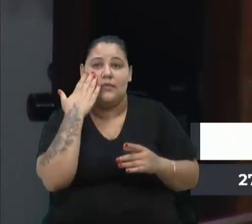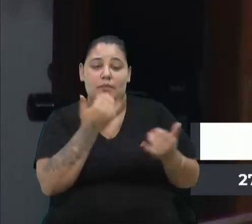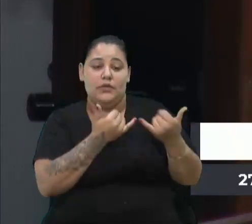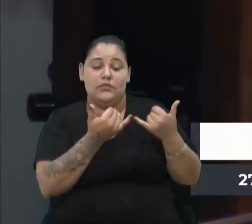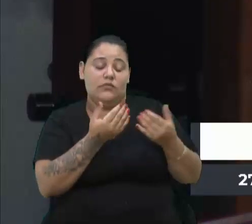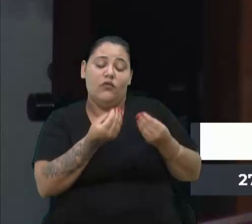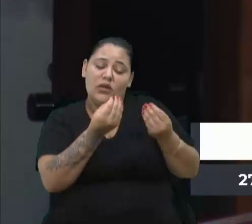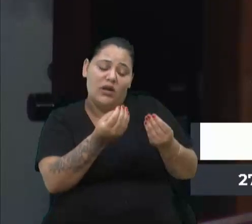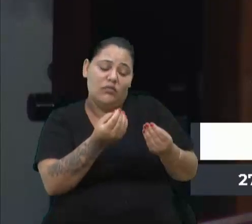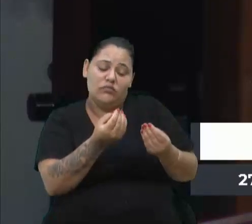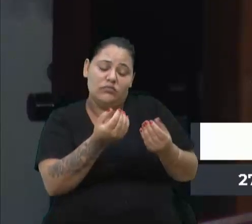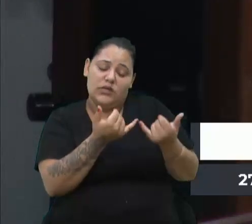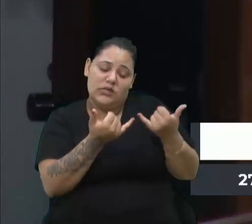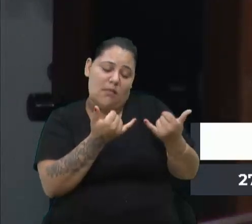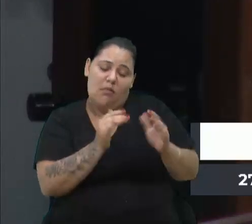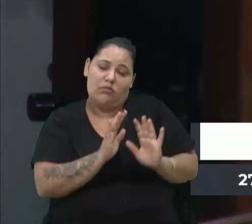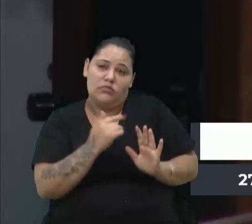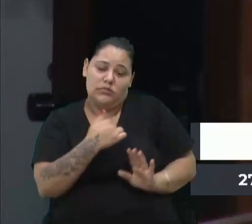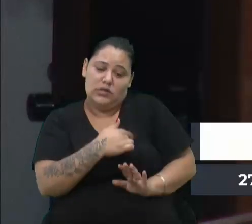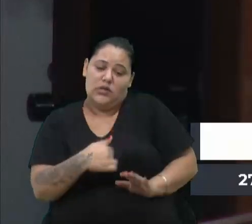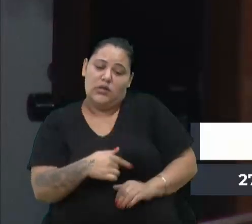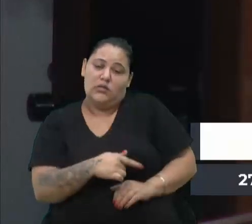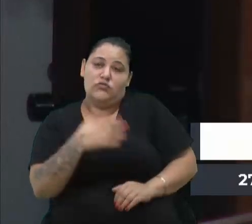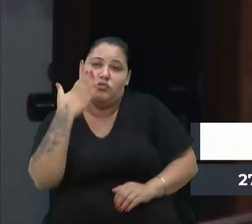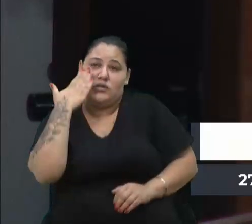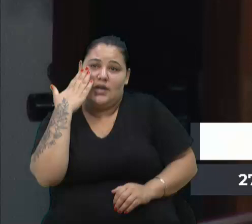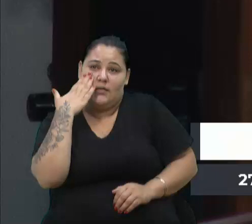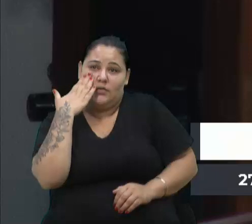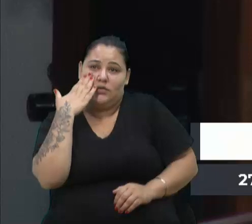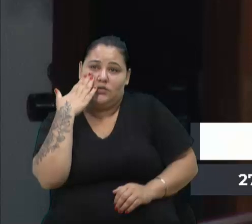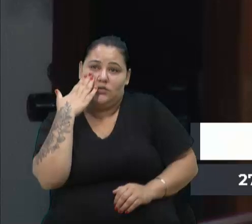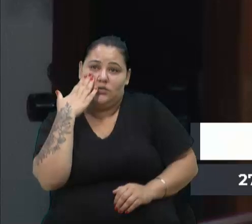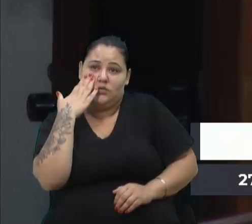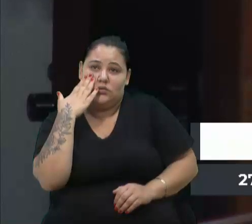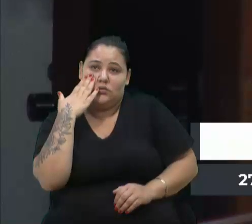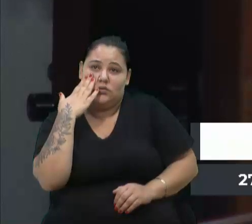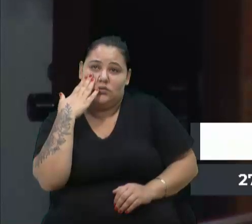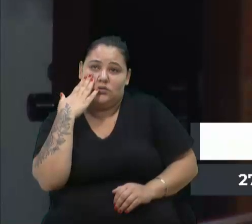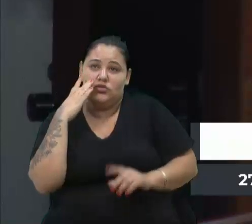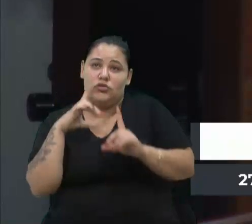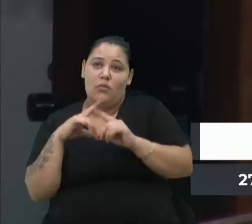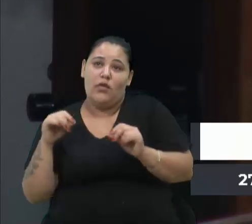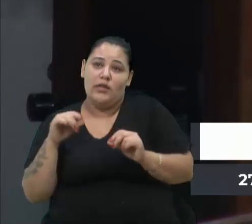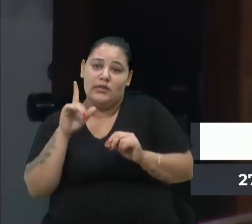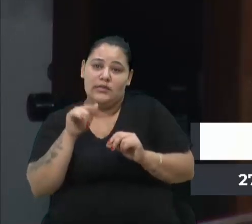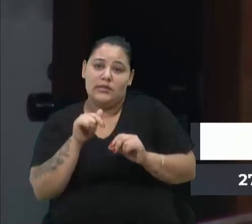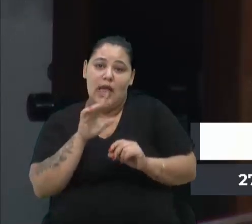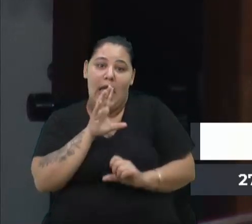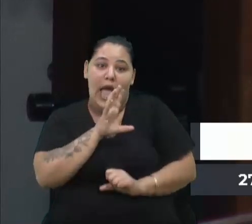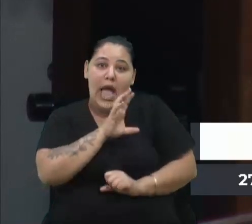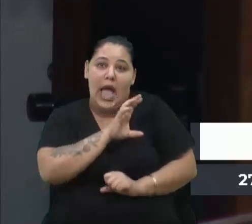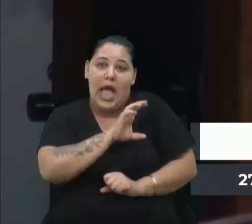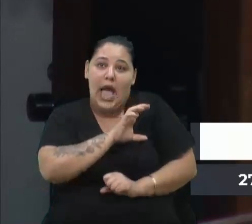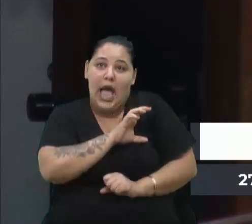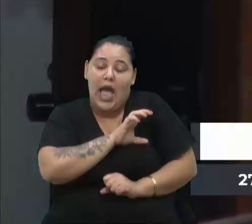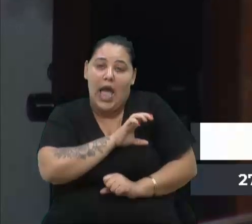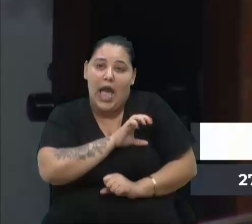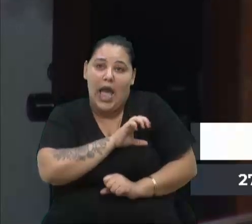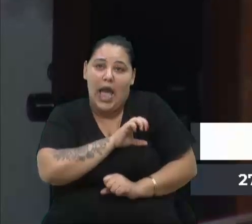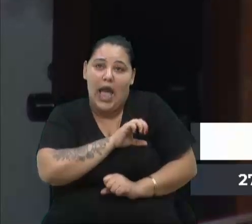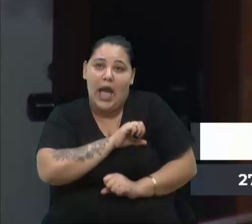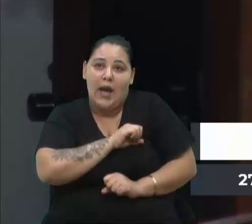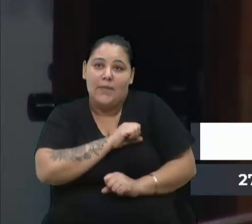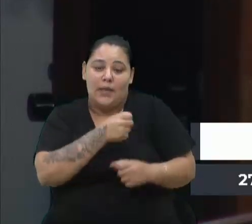professor Zanquim? A gente sabe o quanto os japoneses são fanáticos por Fórmula 1 e o quanto eles acompanham a Fórmula 1 no